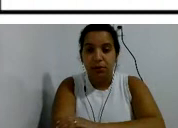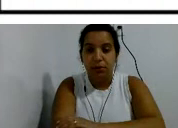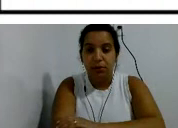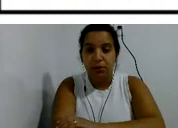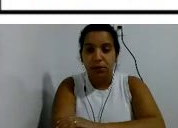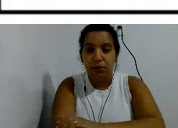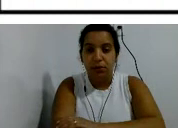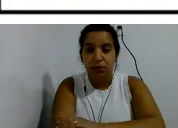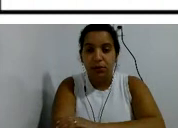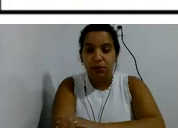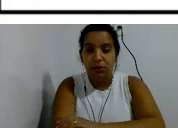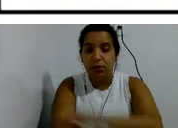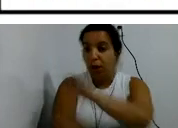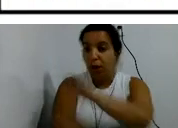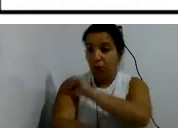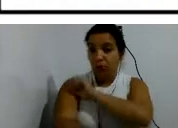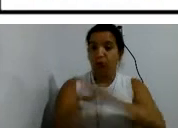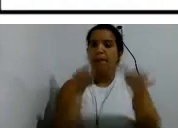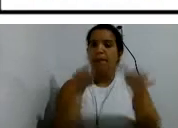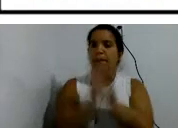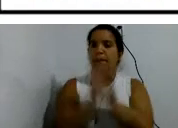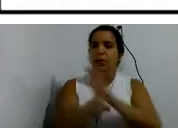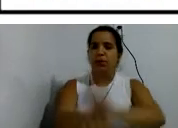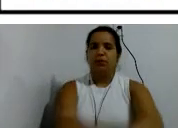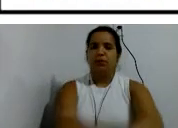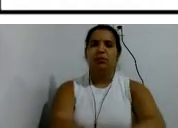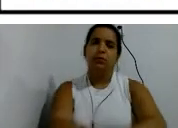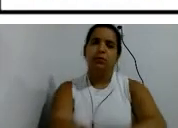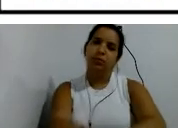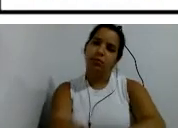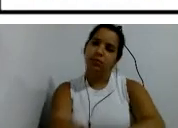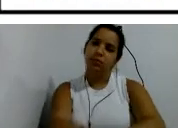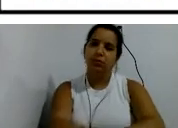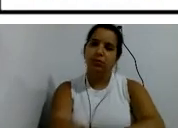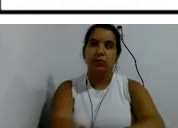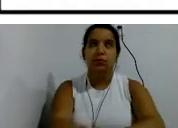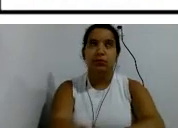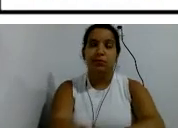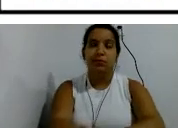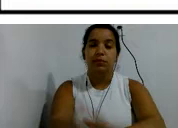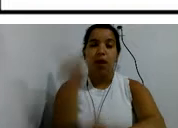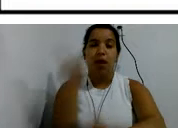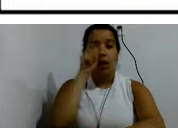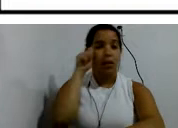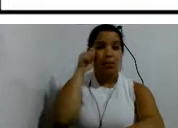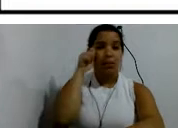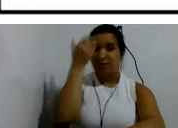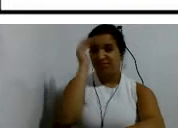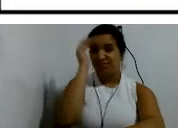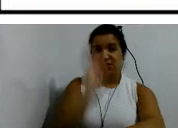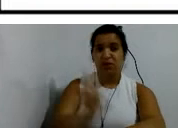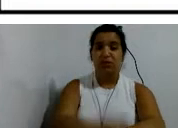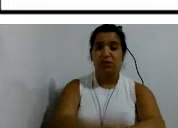desculpa atrapalhar. Deixa eu te perguntar. Você pode repetir a questão da anemia que eu não entendi?